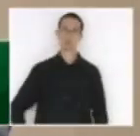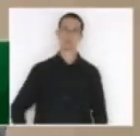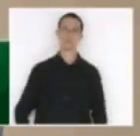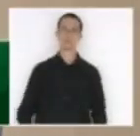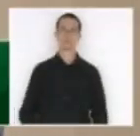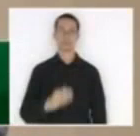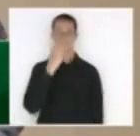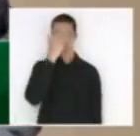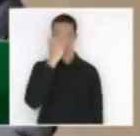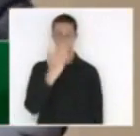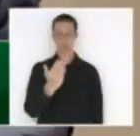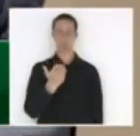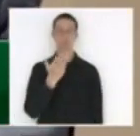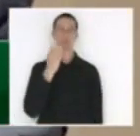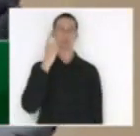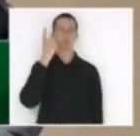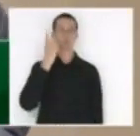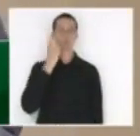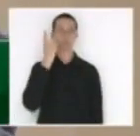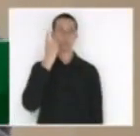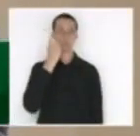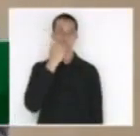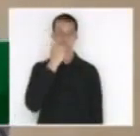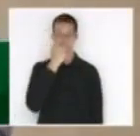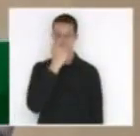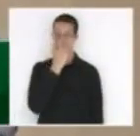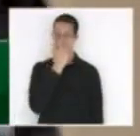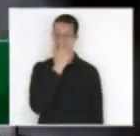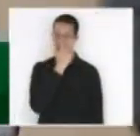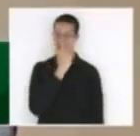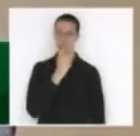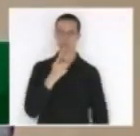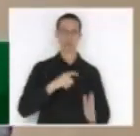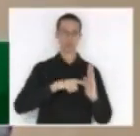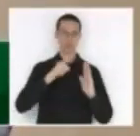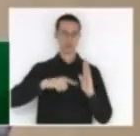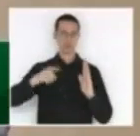deputado. Na verdade, esse é um dado que envergonha